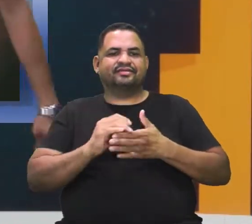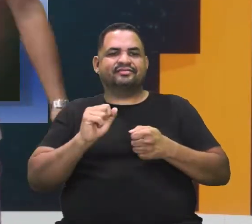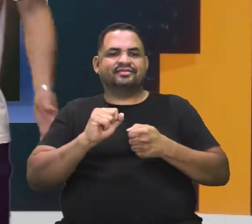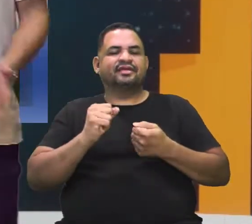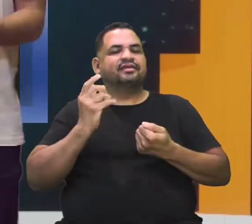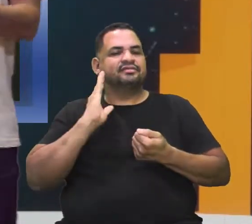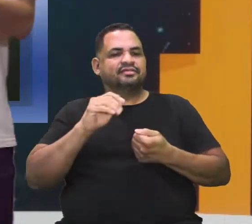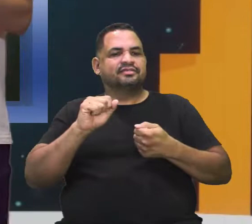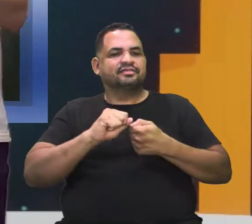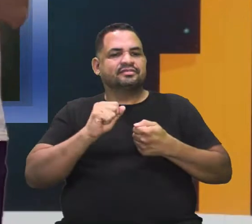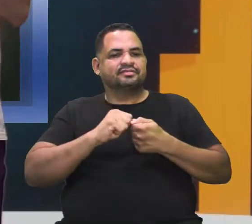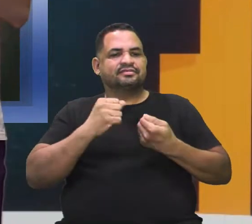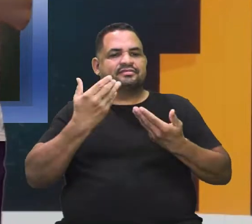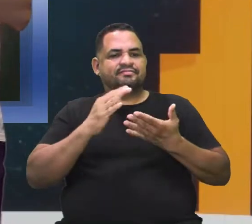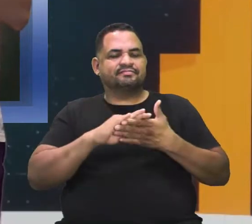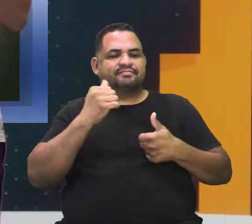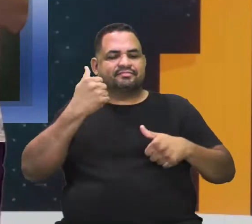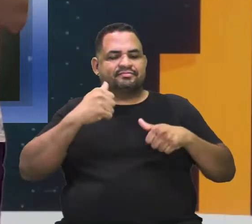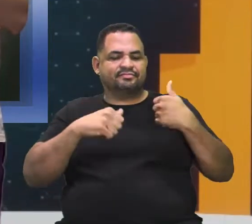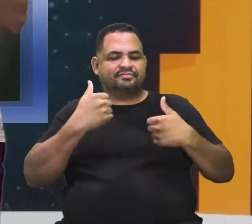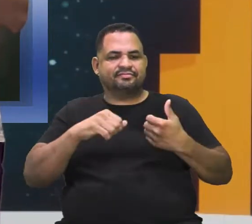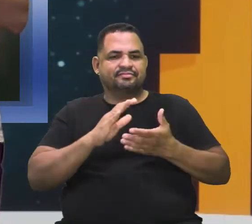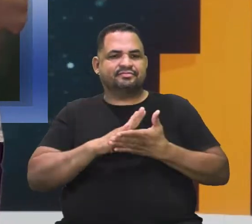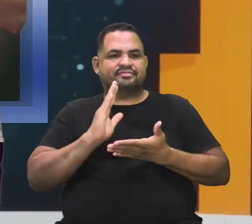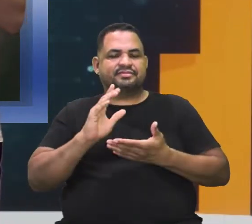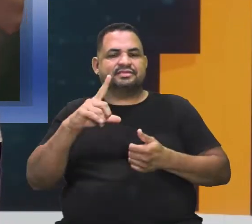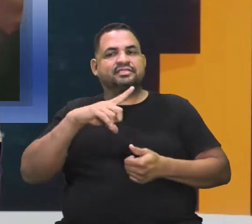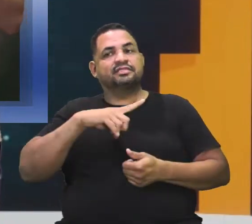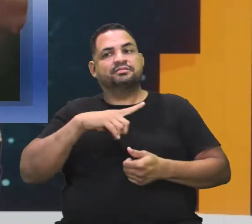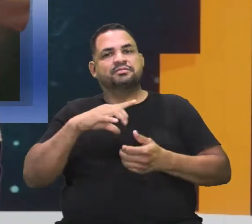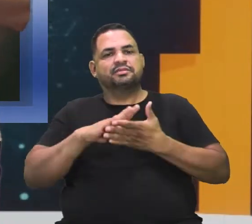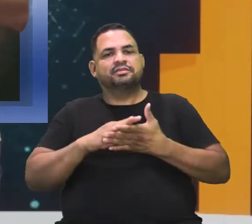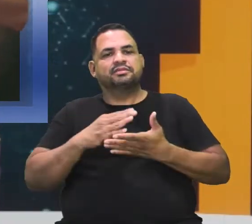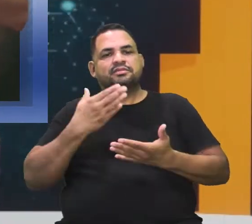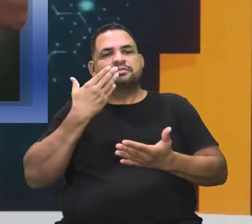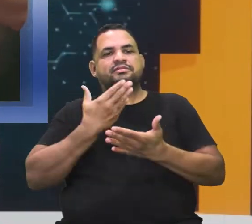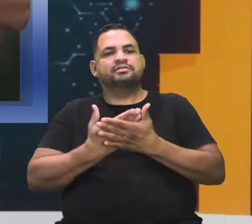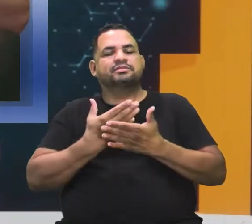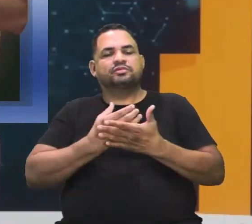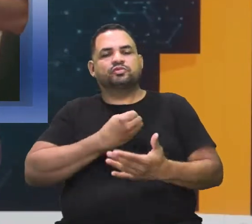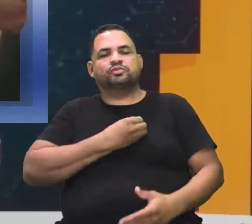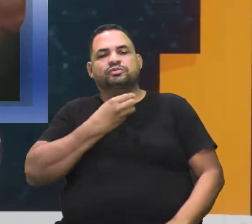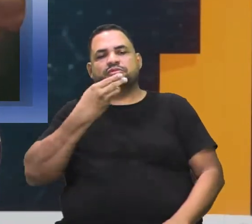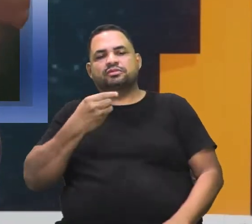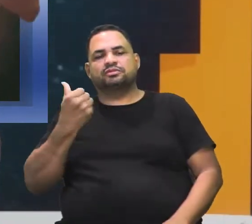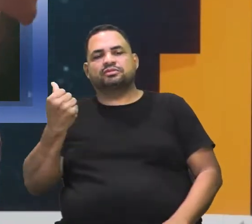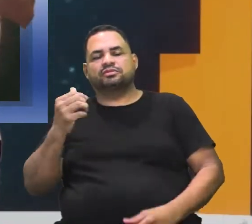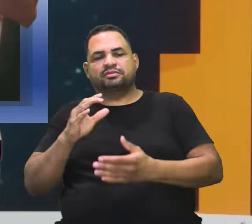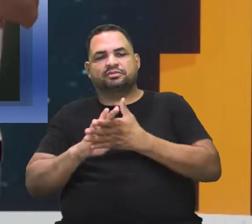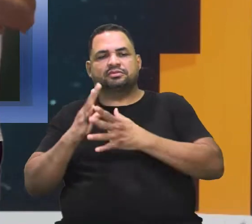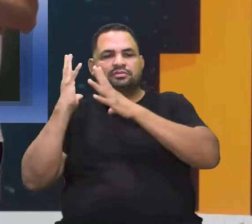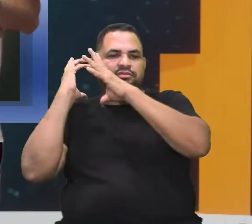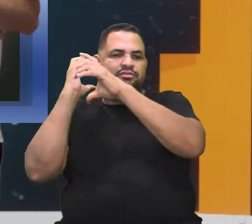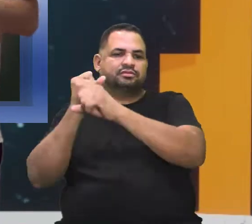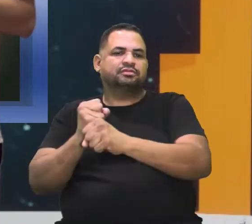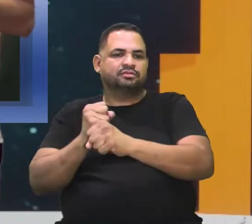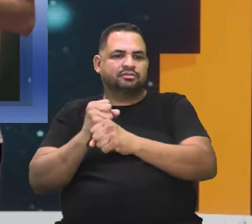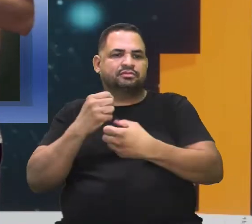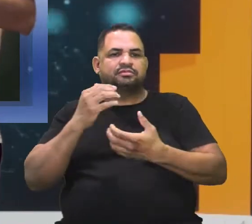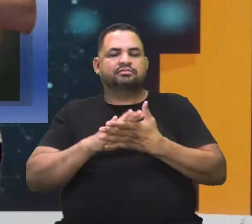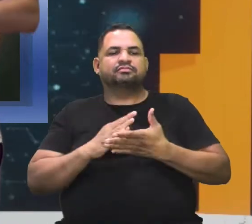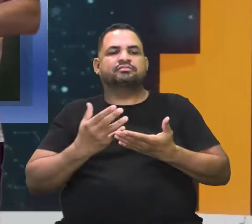a aula 36 de avaliação, mas temos a aula 40 que é de revisão para recuperação, para caso houver necessidade,